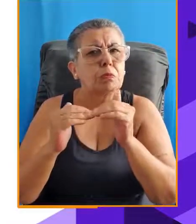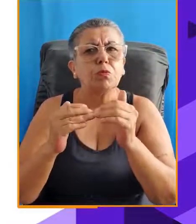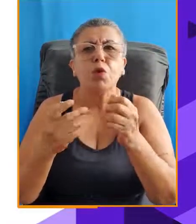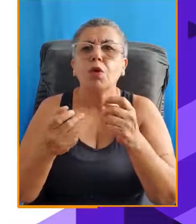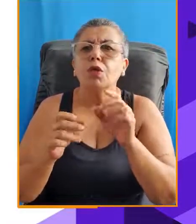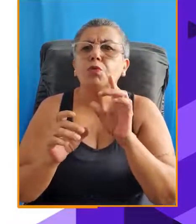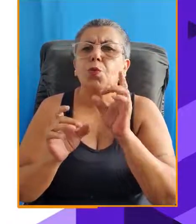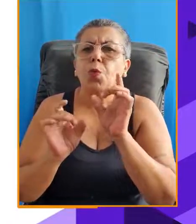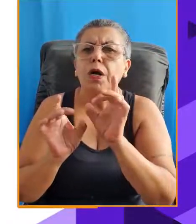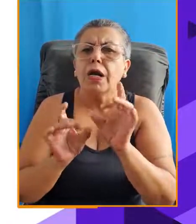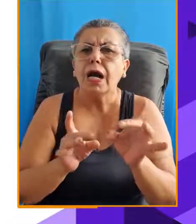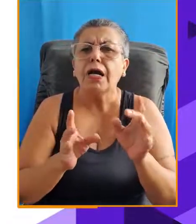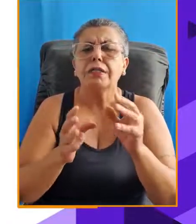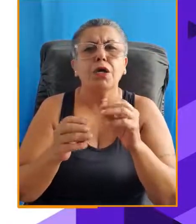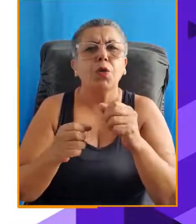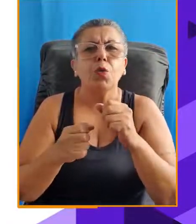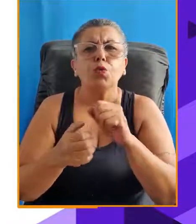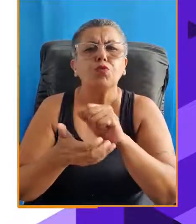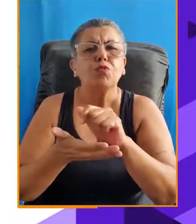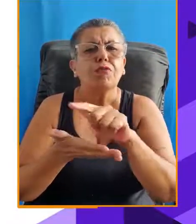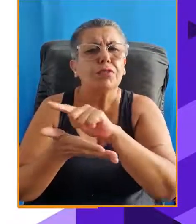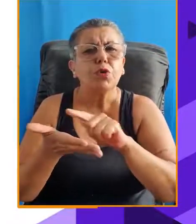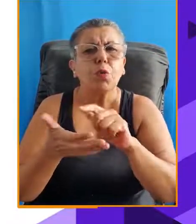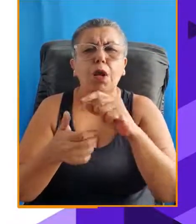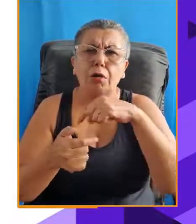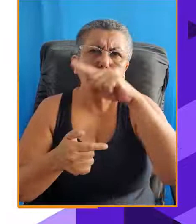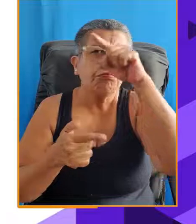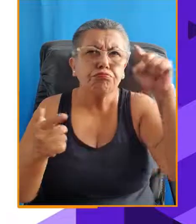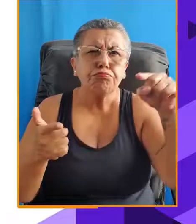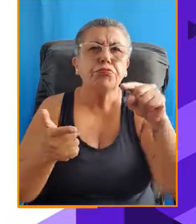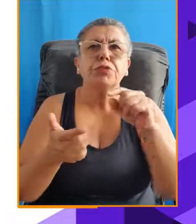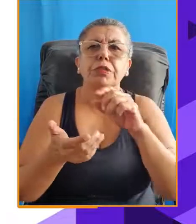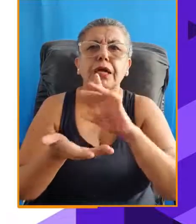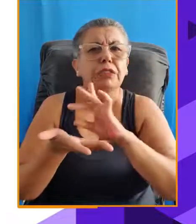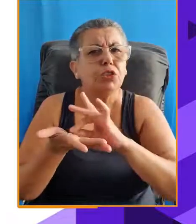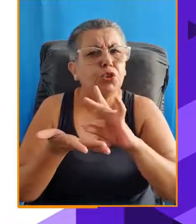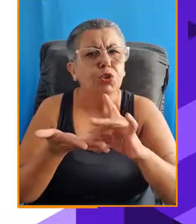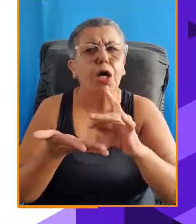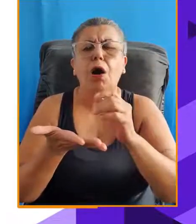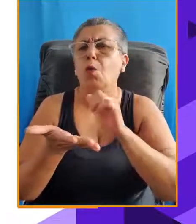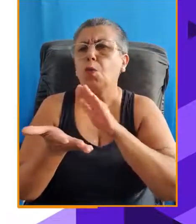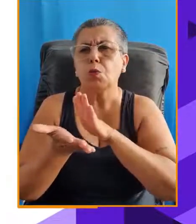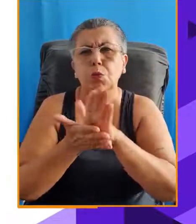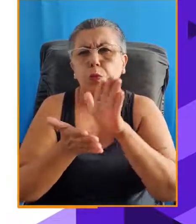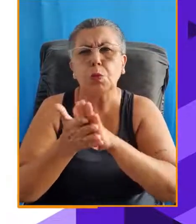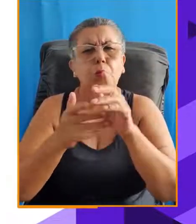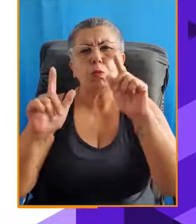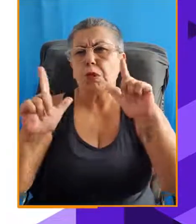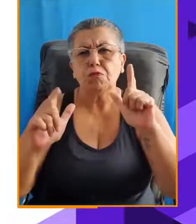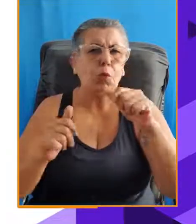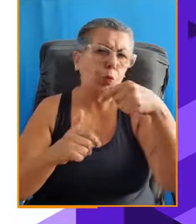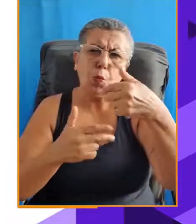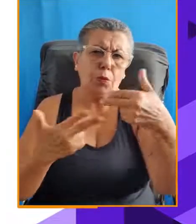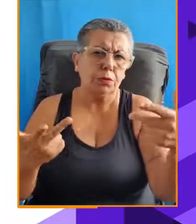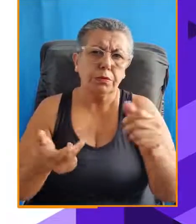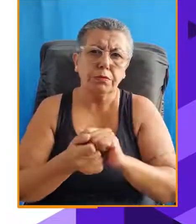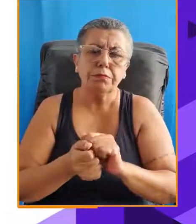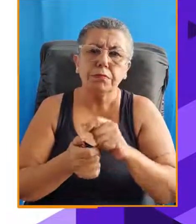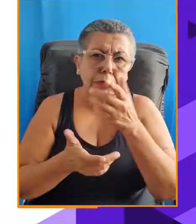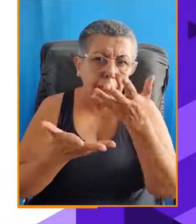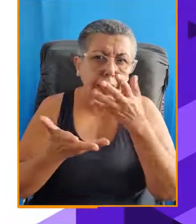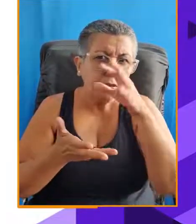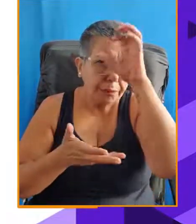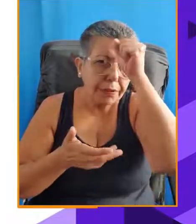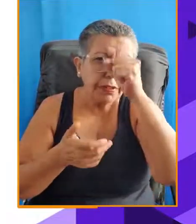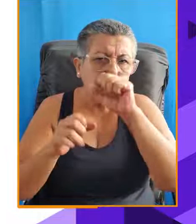em que estarás produzindo o layout, se impresso, digital, para televisão, entre outros. Queres